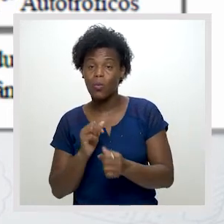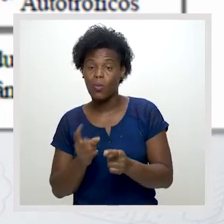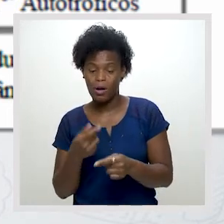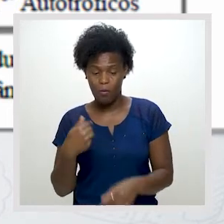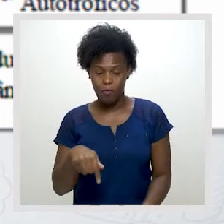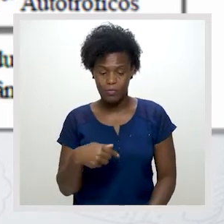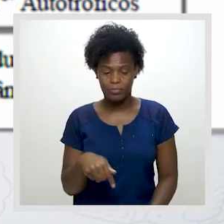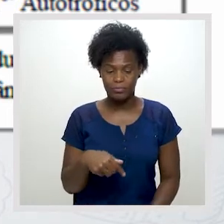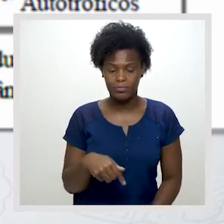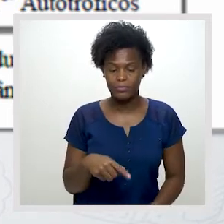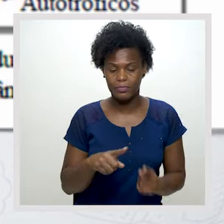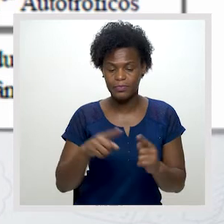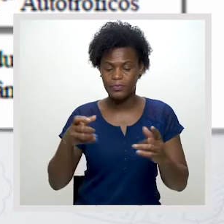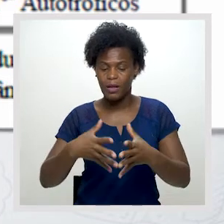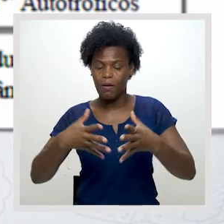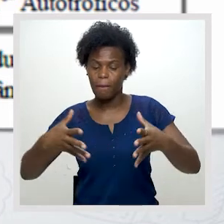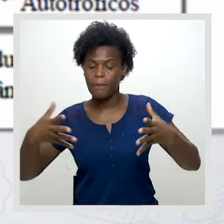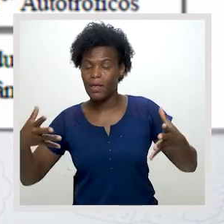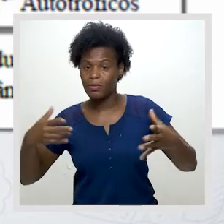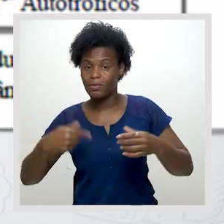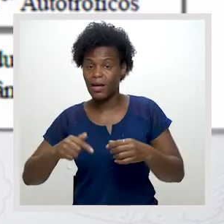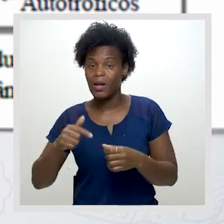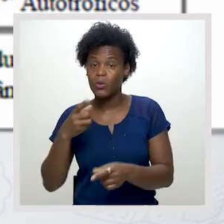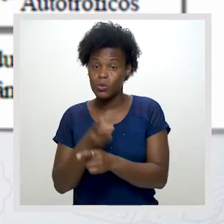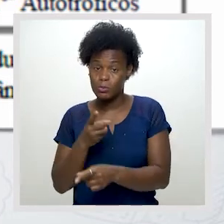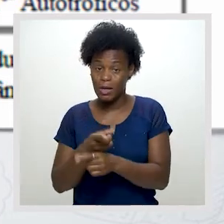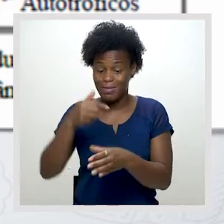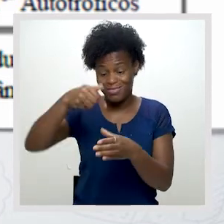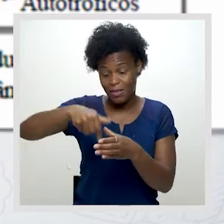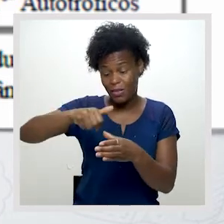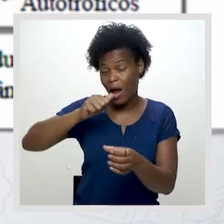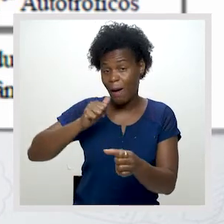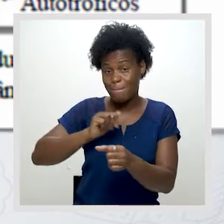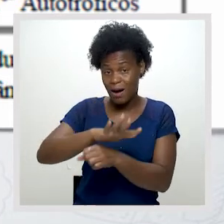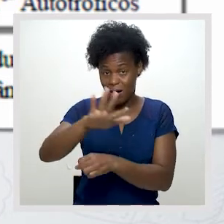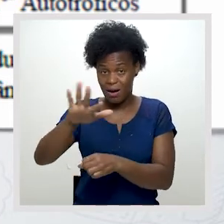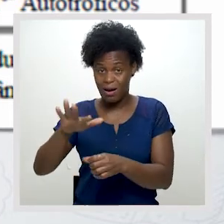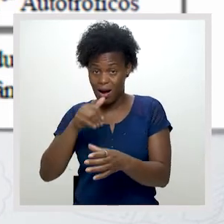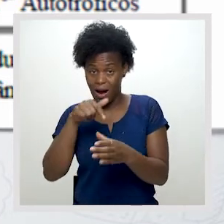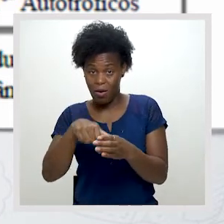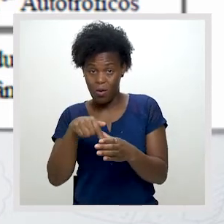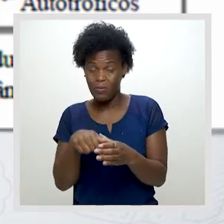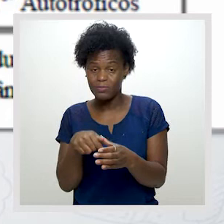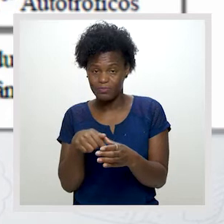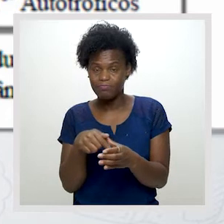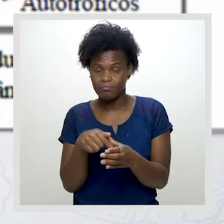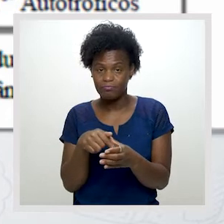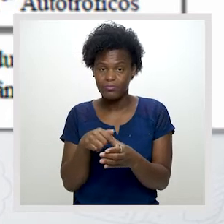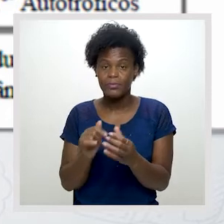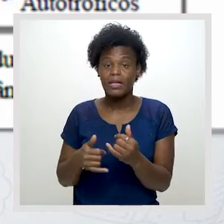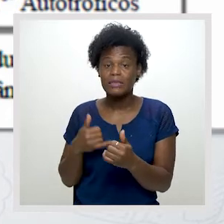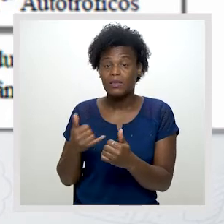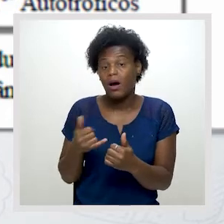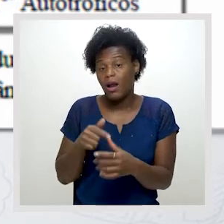houve aumento dos mesmos no meio aquoso, que é nos oceanos.